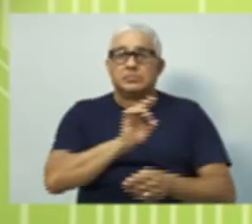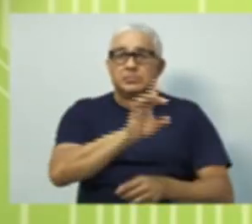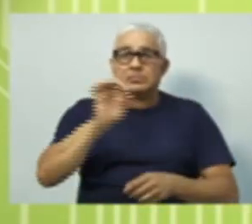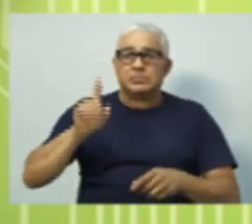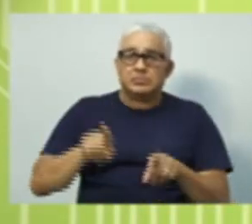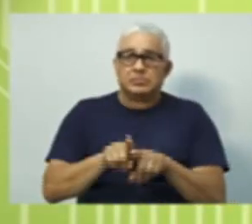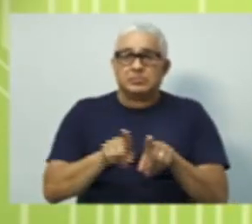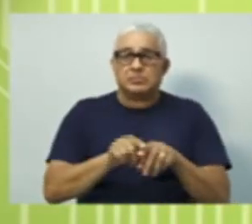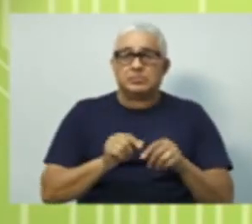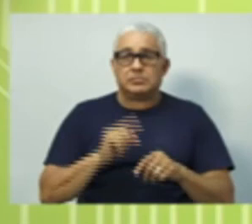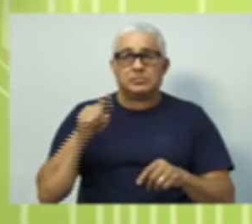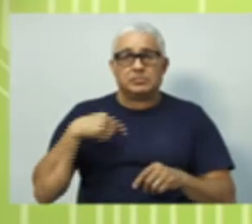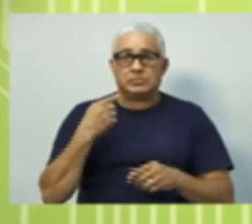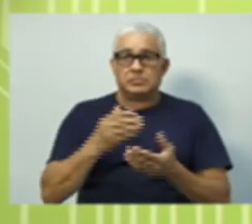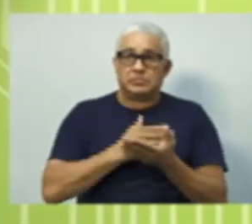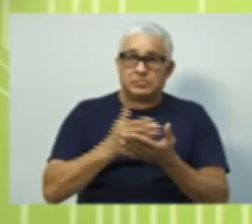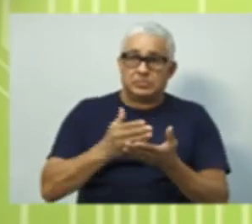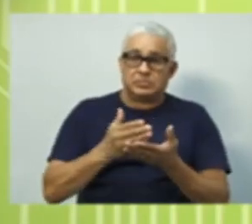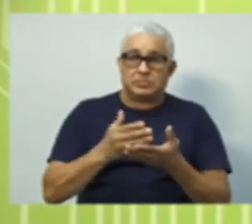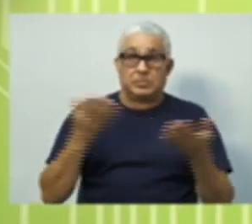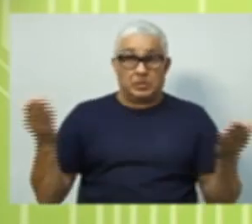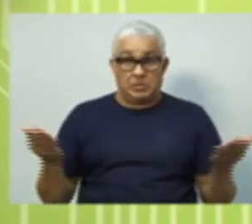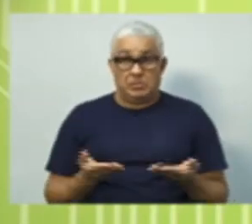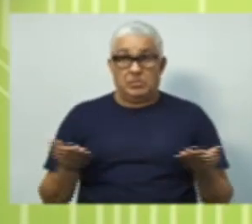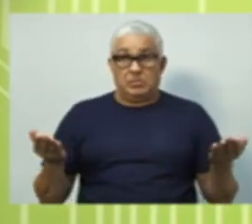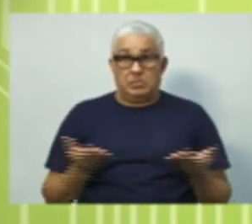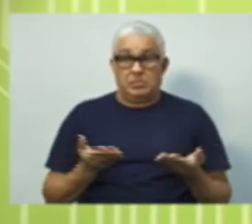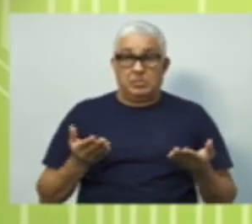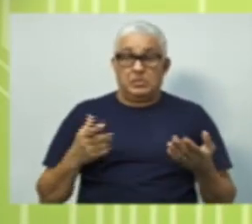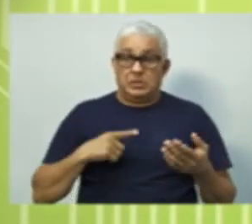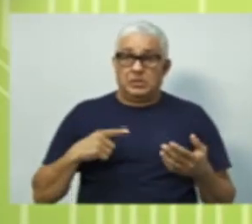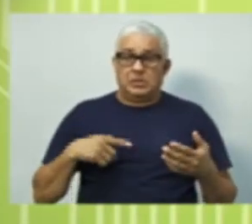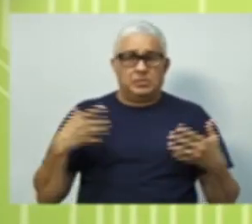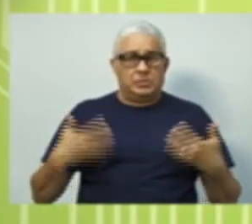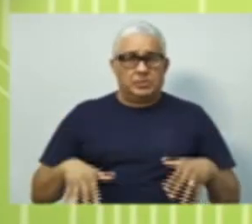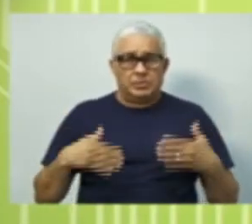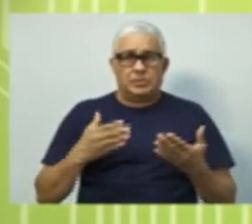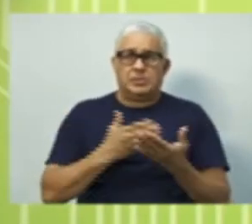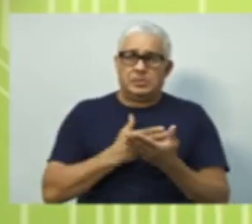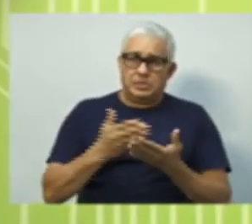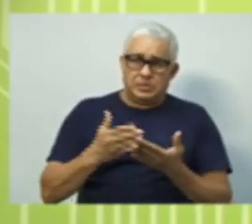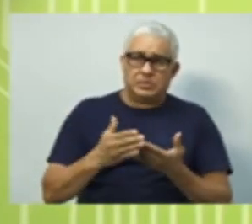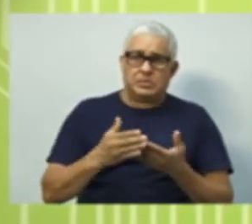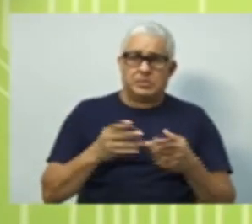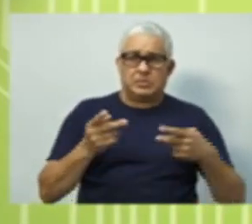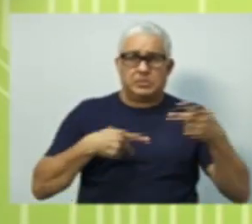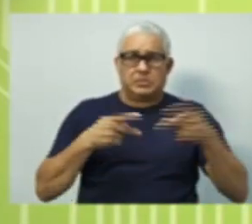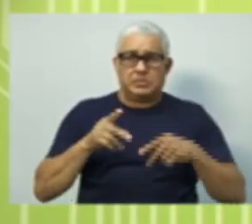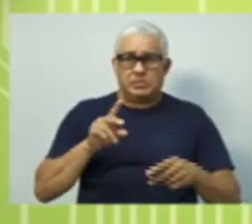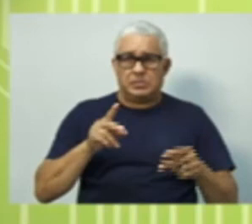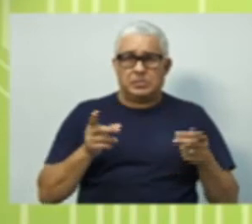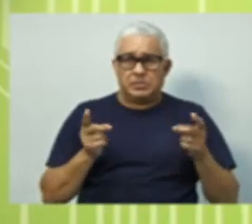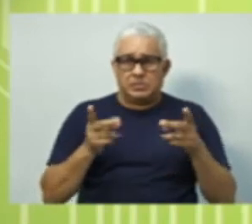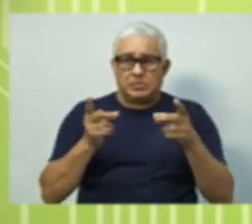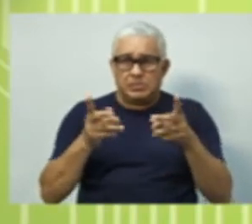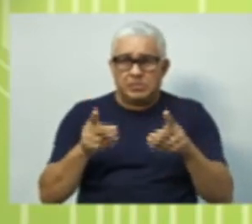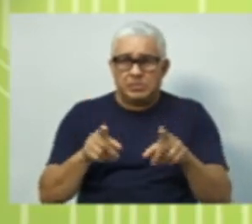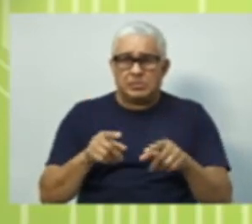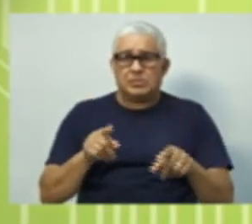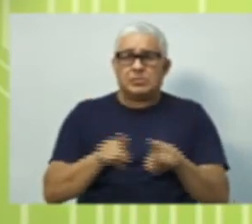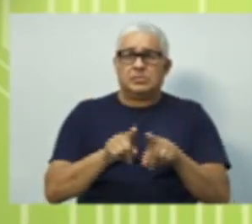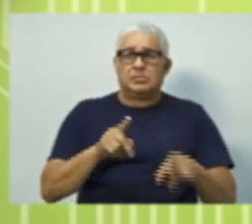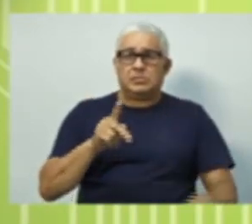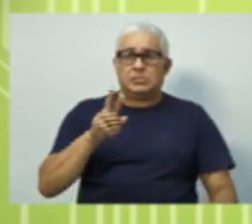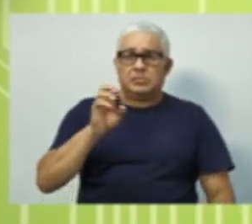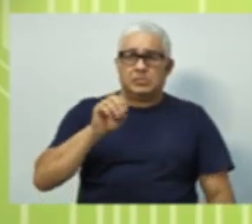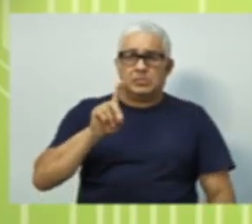essa aula aí de planejamento financeiro e a questão orçamentária. Orçamento empresarial e orçamento também familiar